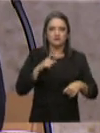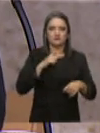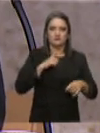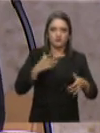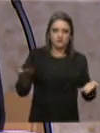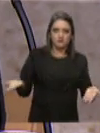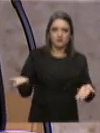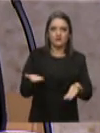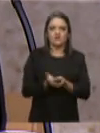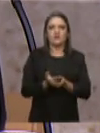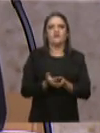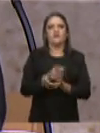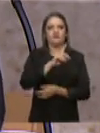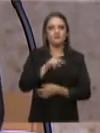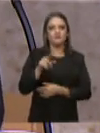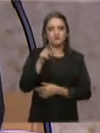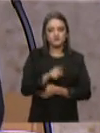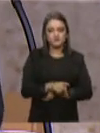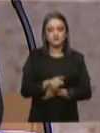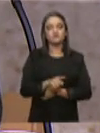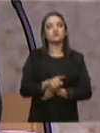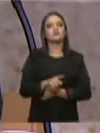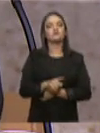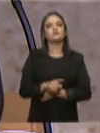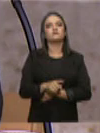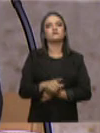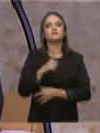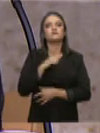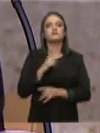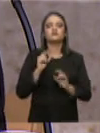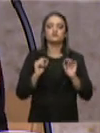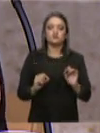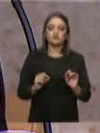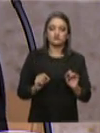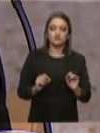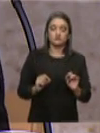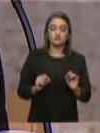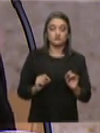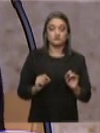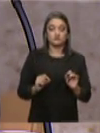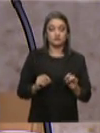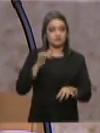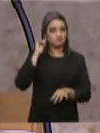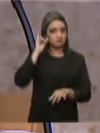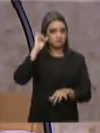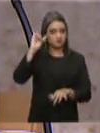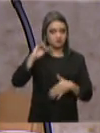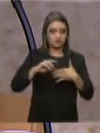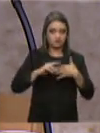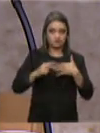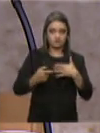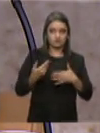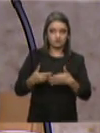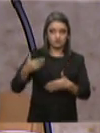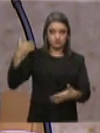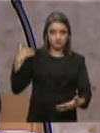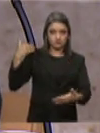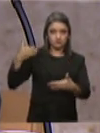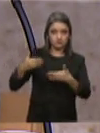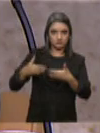ação rescisória para desconstituir efeitos pretéritos e ordinários das